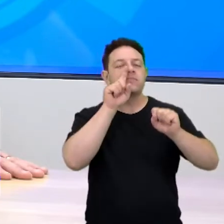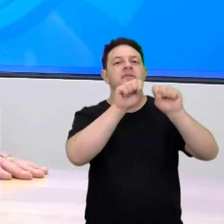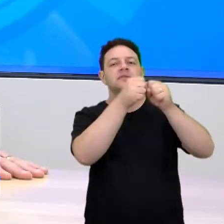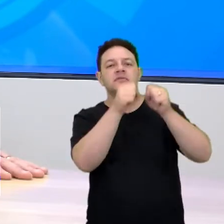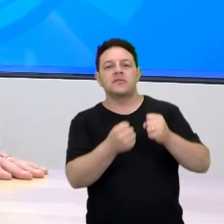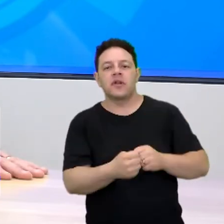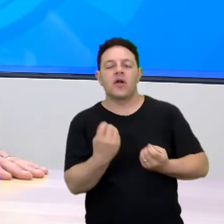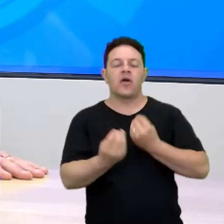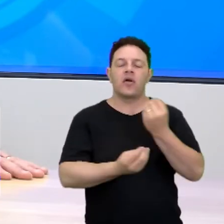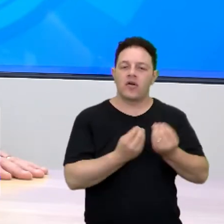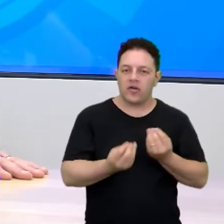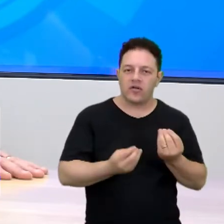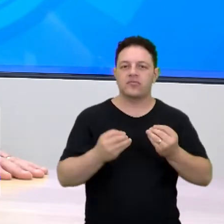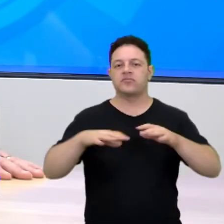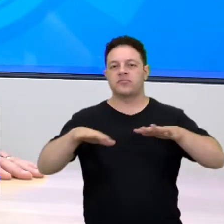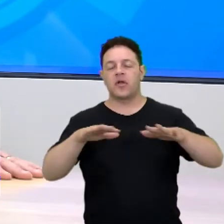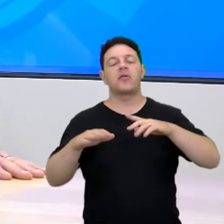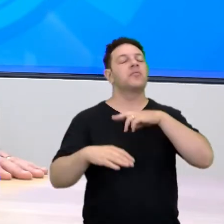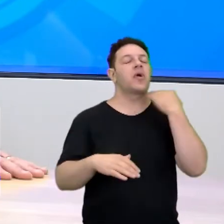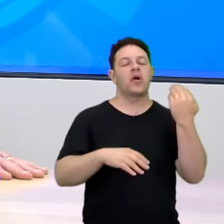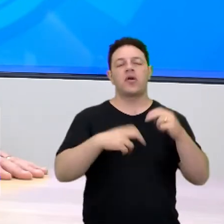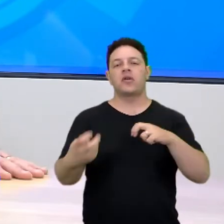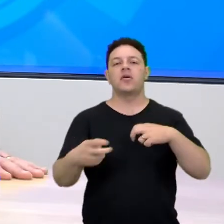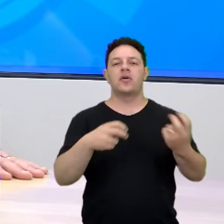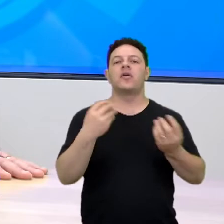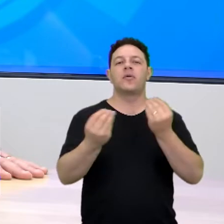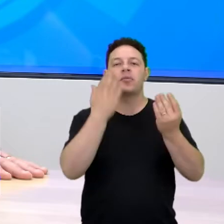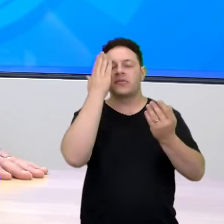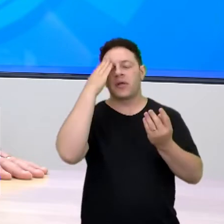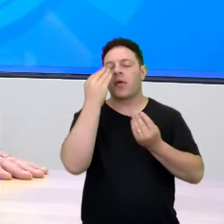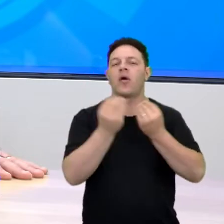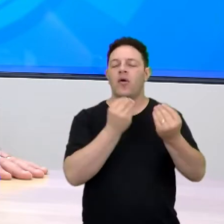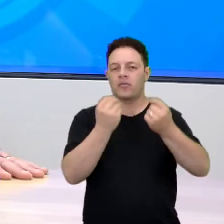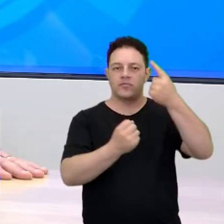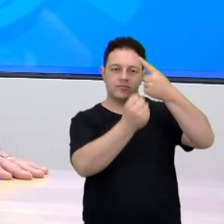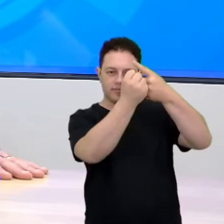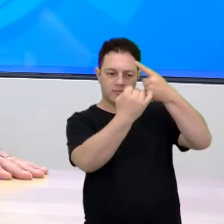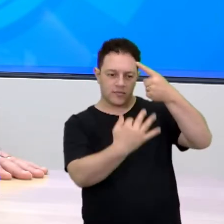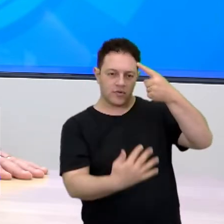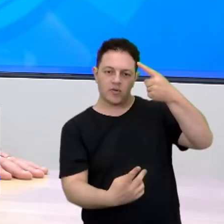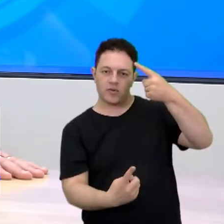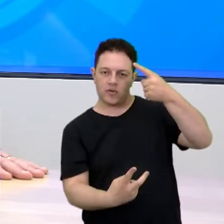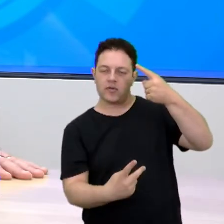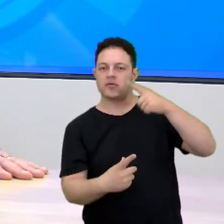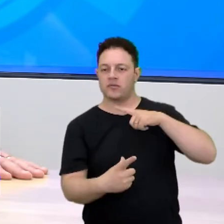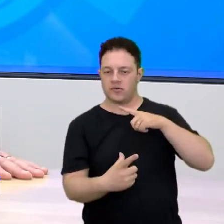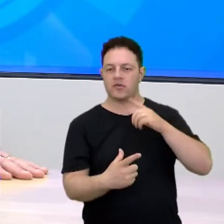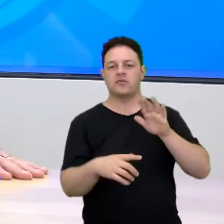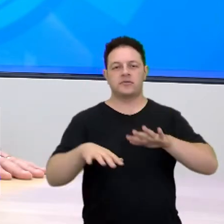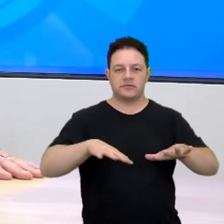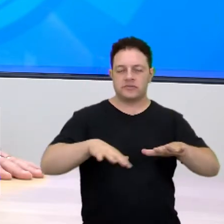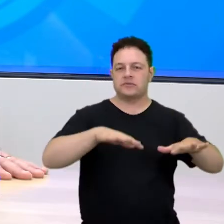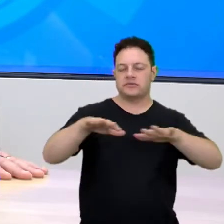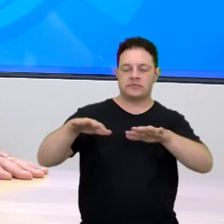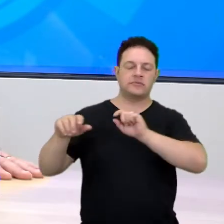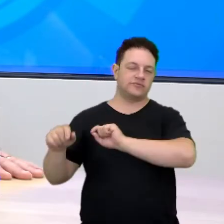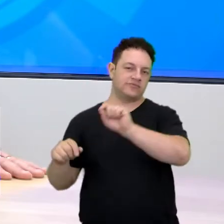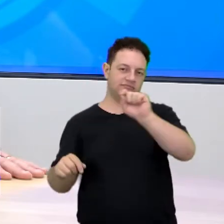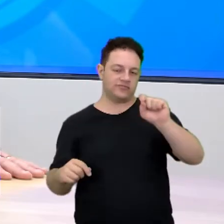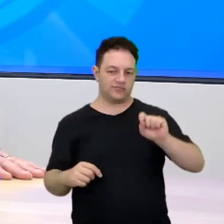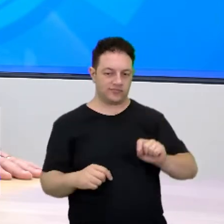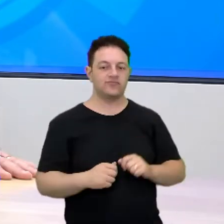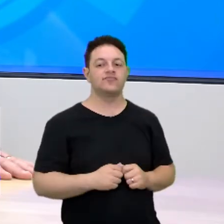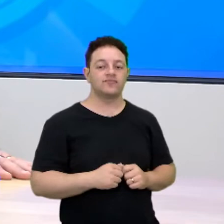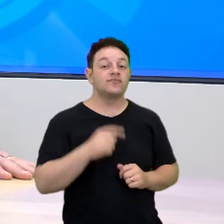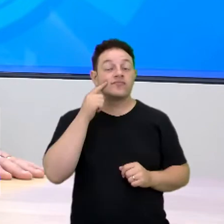de edifícios aí, e até de mortes aí de pessoas, né, onde ocasiona aí os tremores de terra, tá certo?